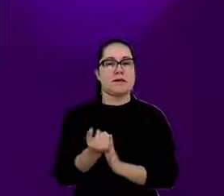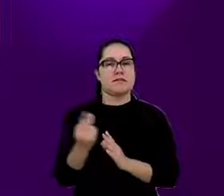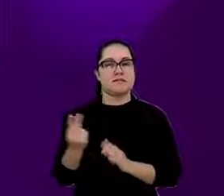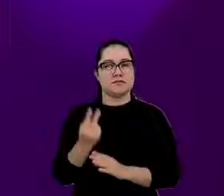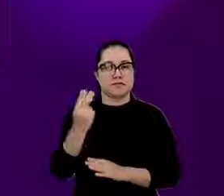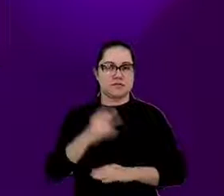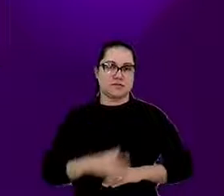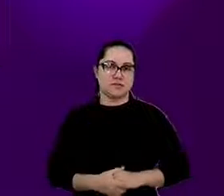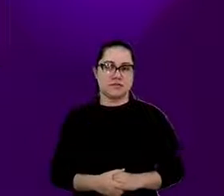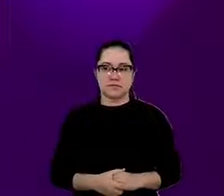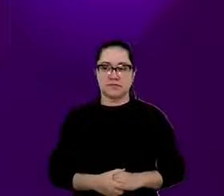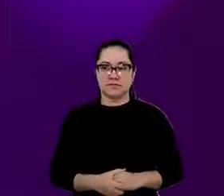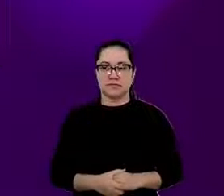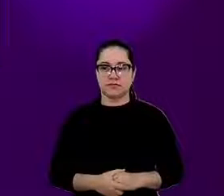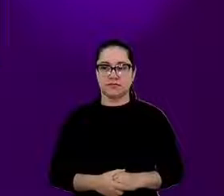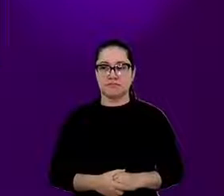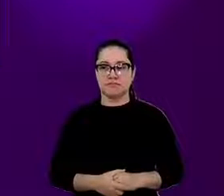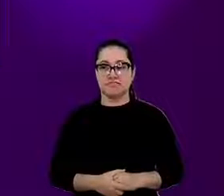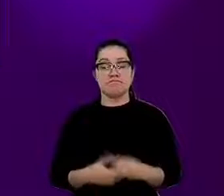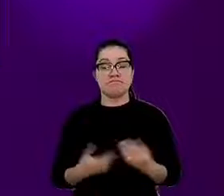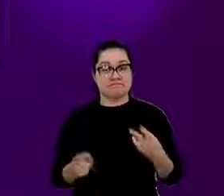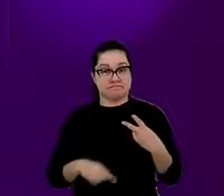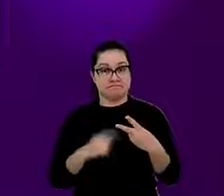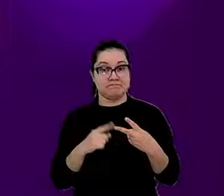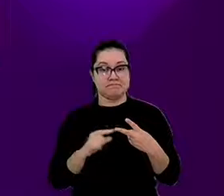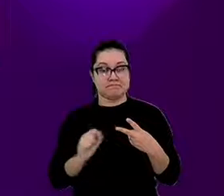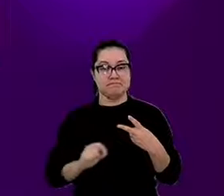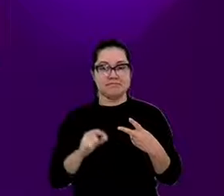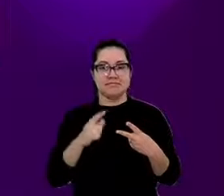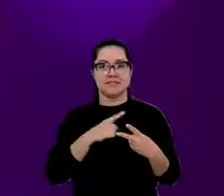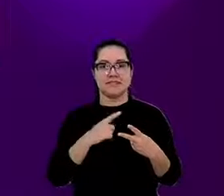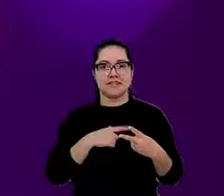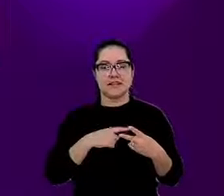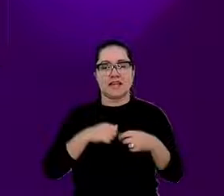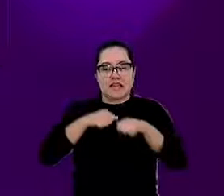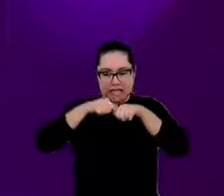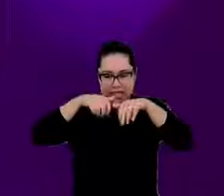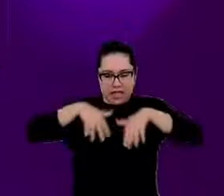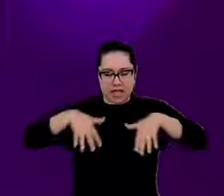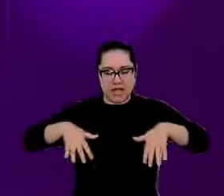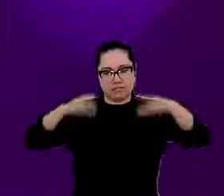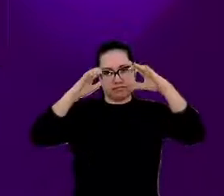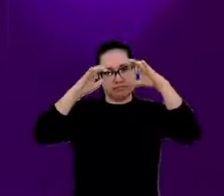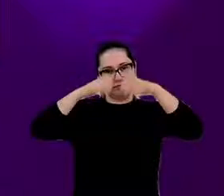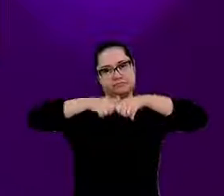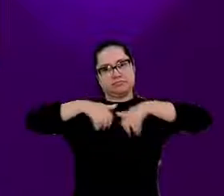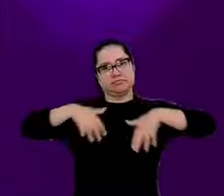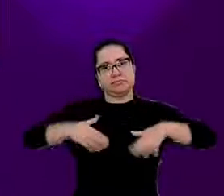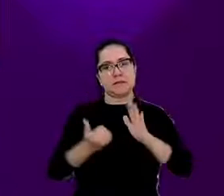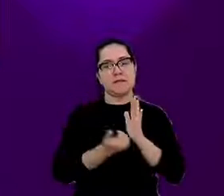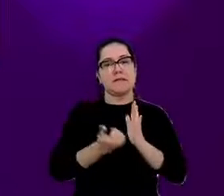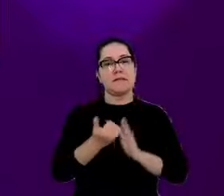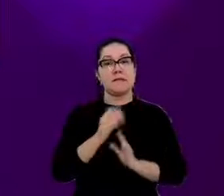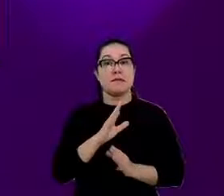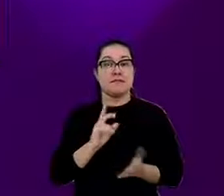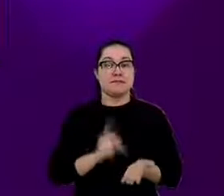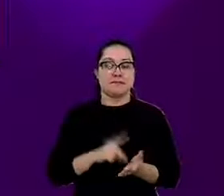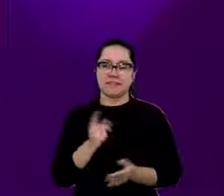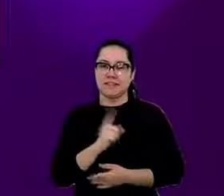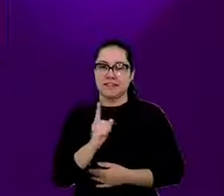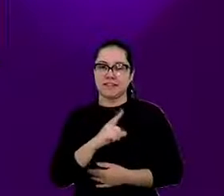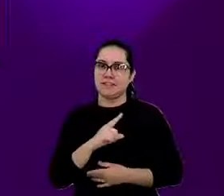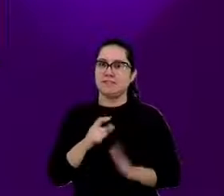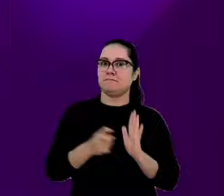acurácia. O Deep Learning ele já é composto por redes neurais artificiais multicamadas que simulam mais ou menos o que acontece no nosso cérebro.